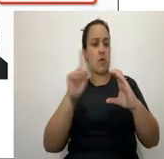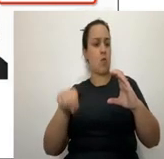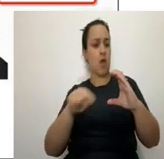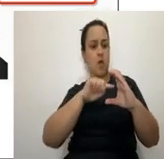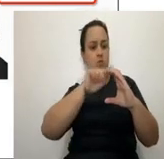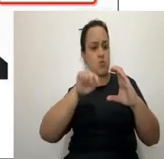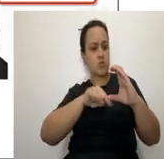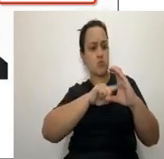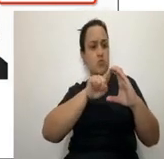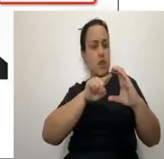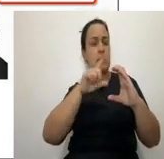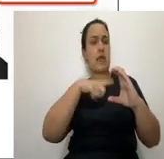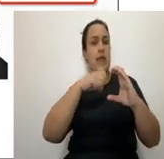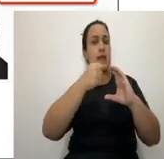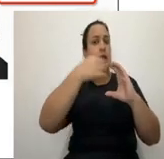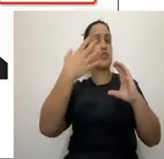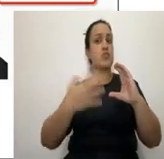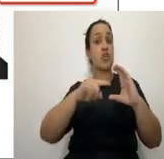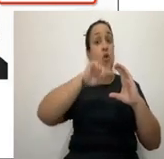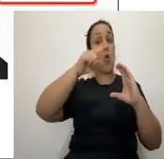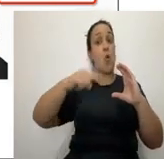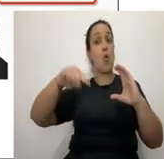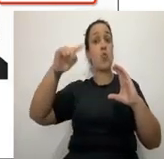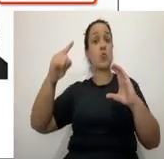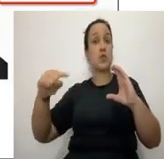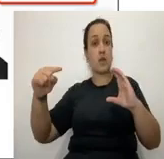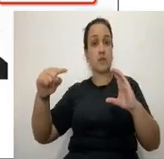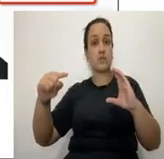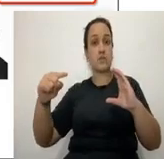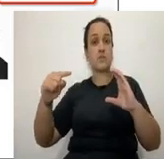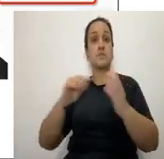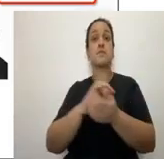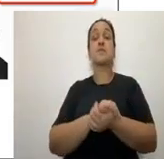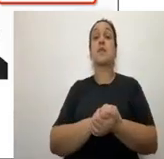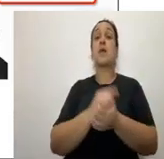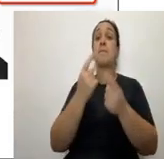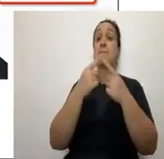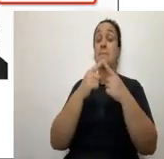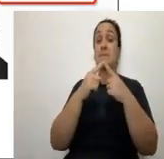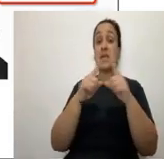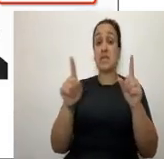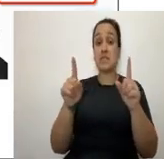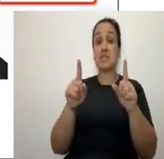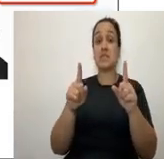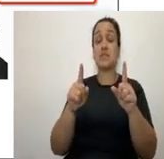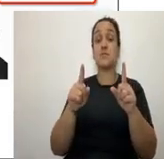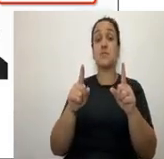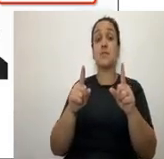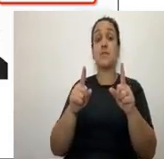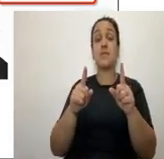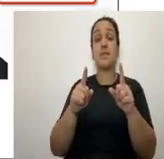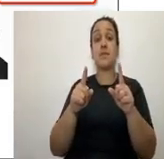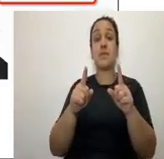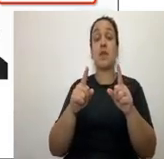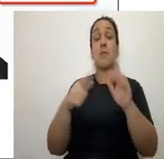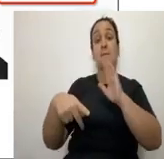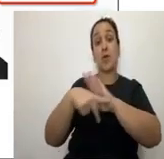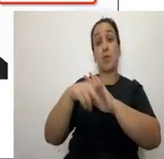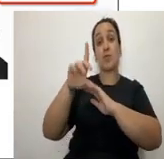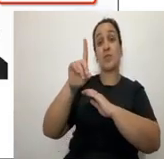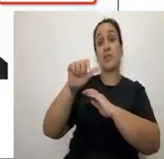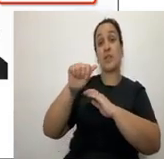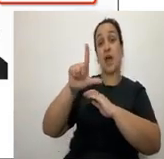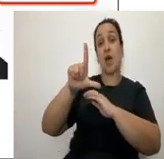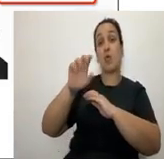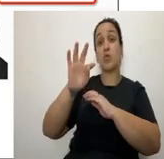que elas não são esferas, eles têm características de onda, né? Mas que algumas